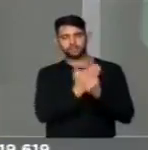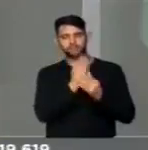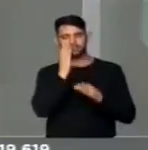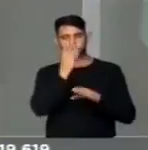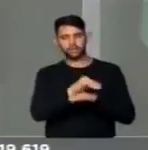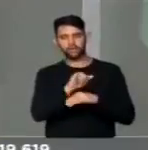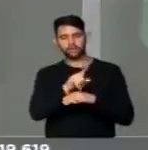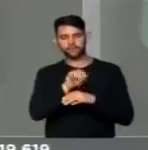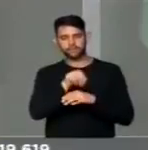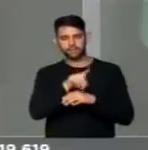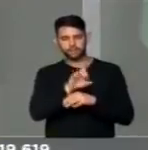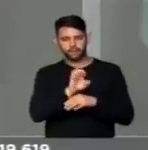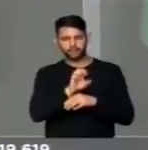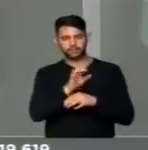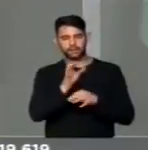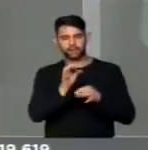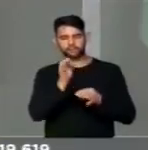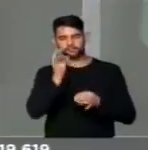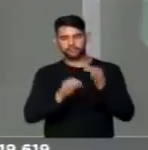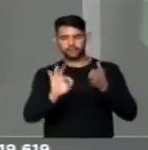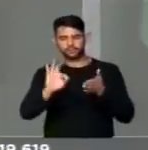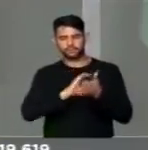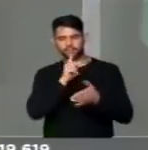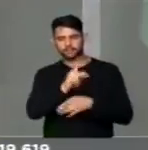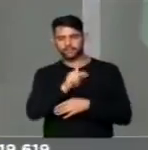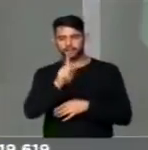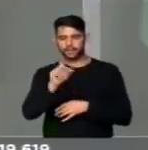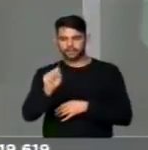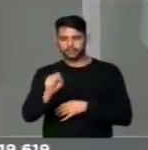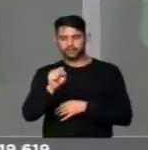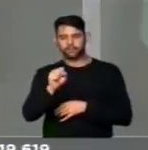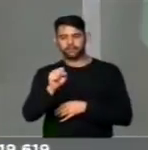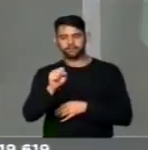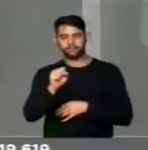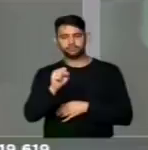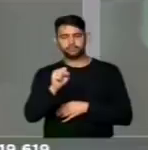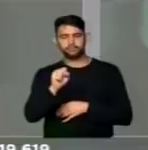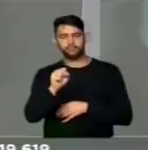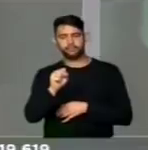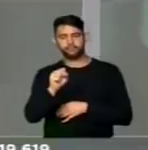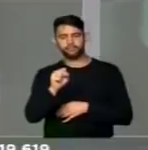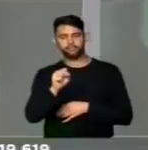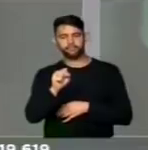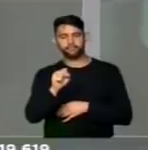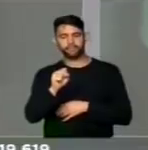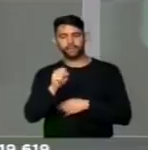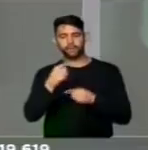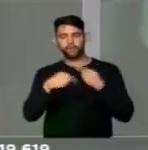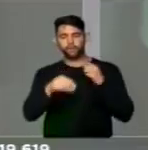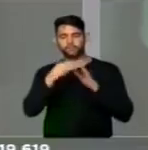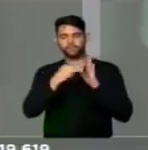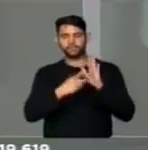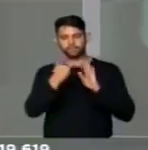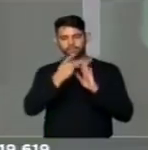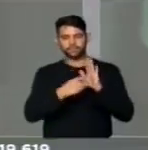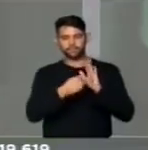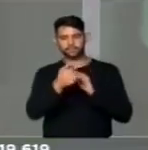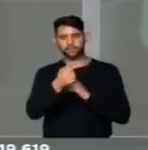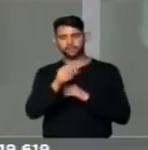de inconstitucionalidade ajuizada pelo PPS, Partido Popular Socialista, contra a medida